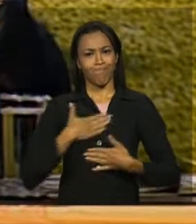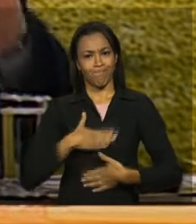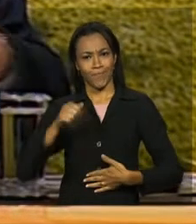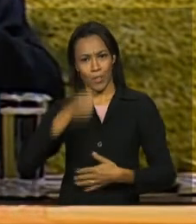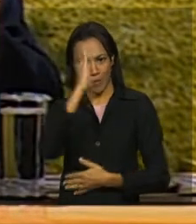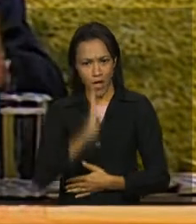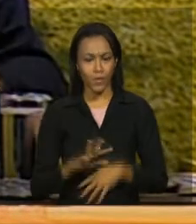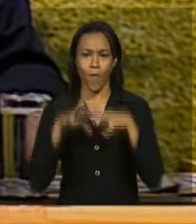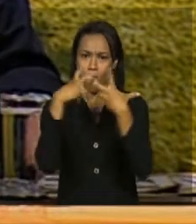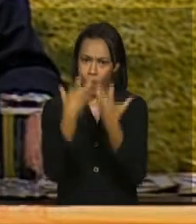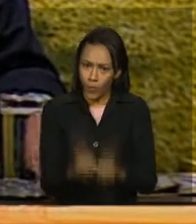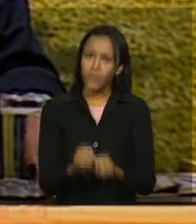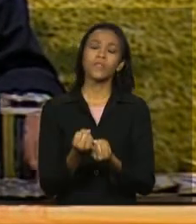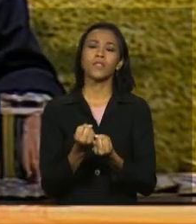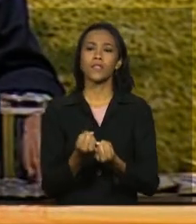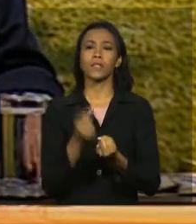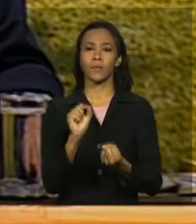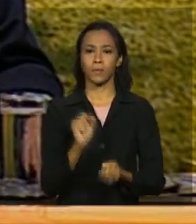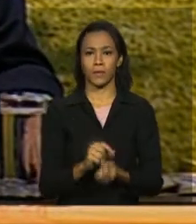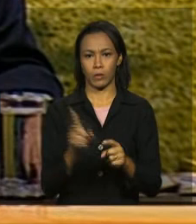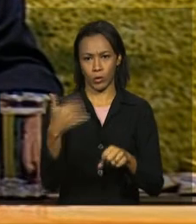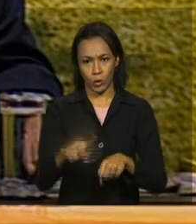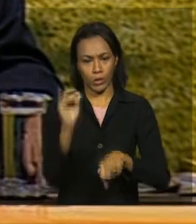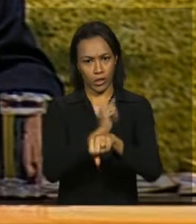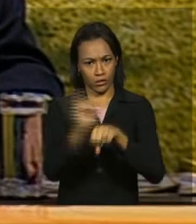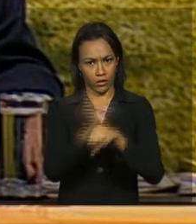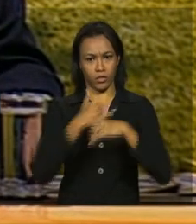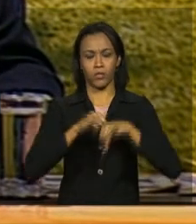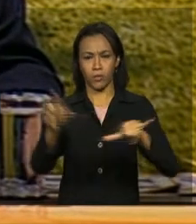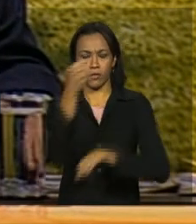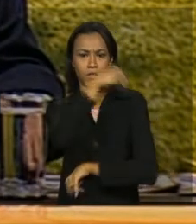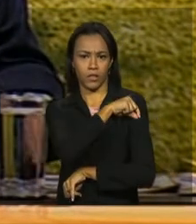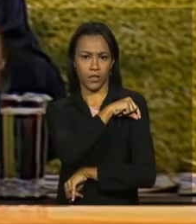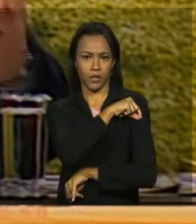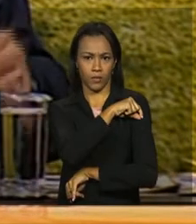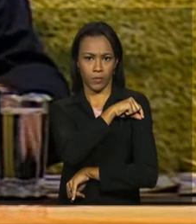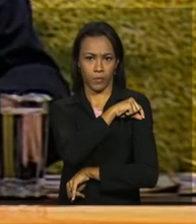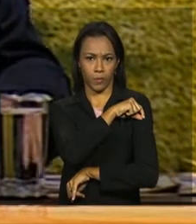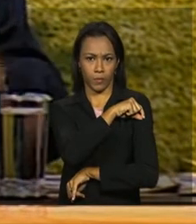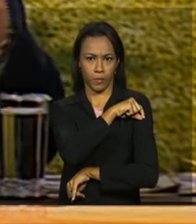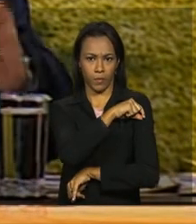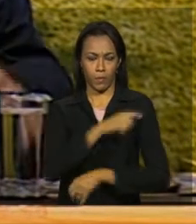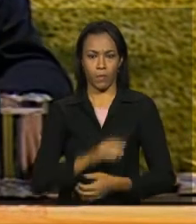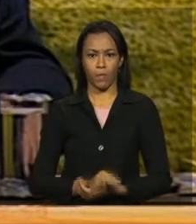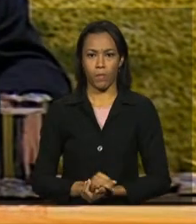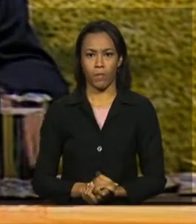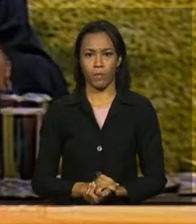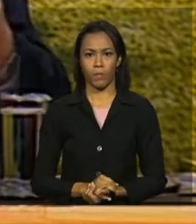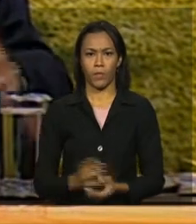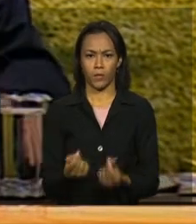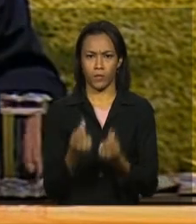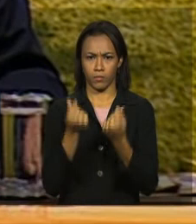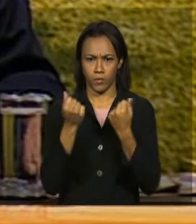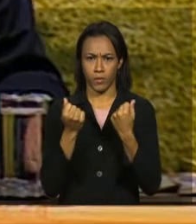Brasil e incorpora no outro elemento em sua queima é ele lá na hora incorporação porque já